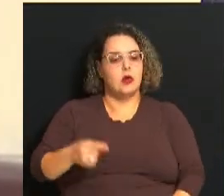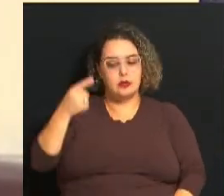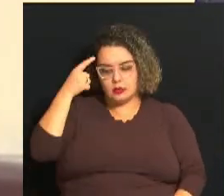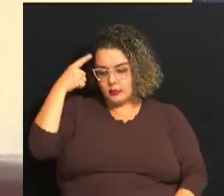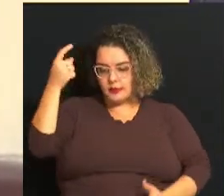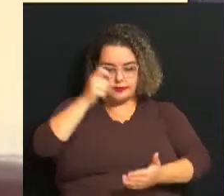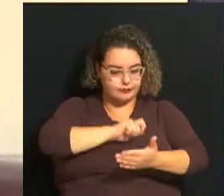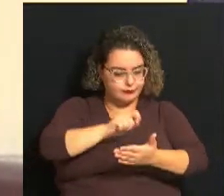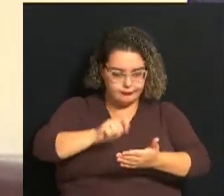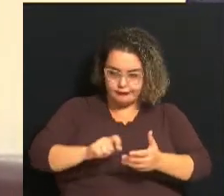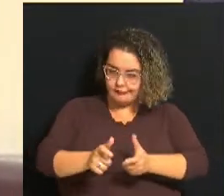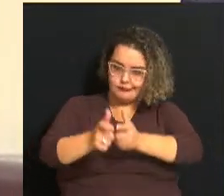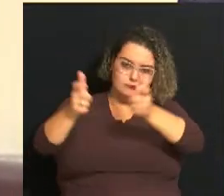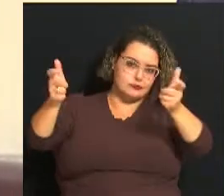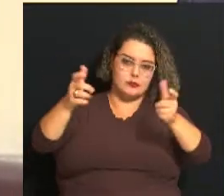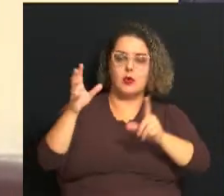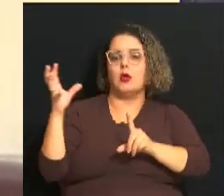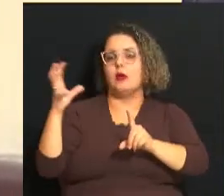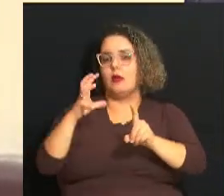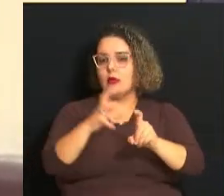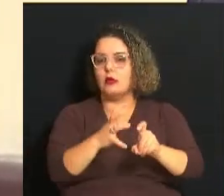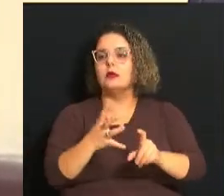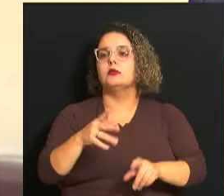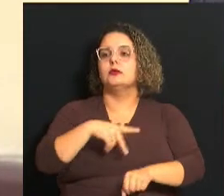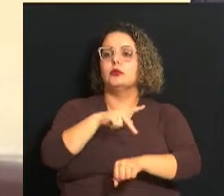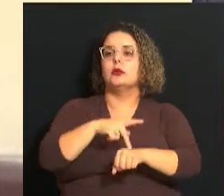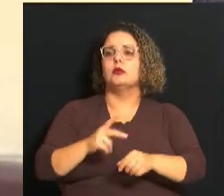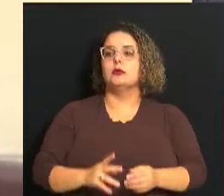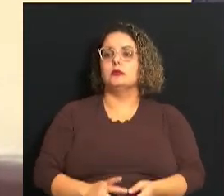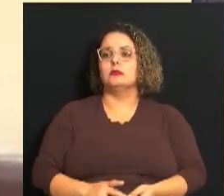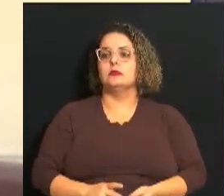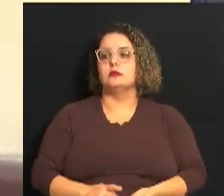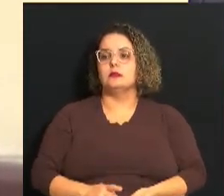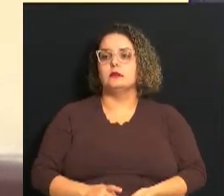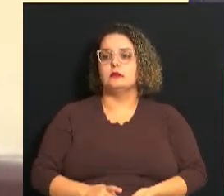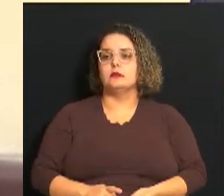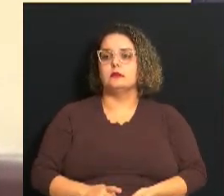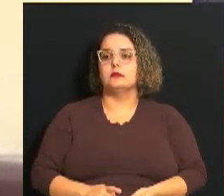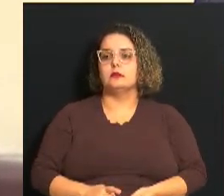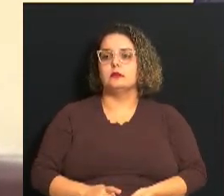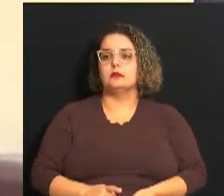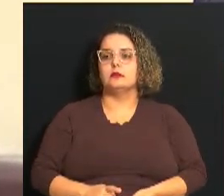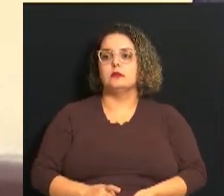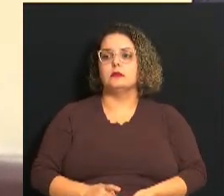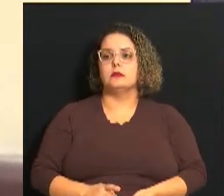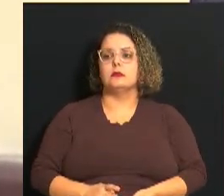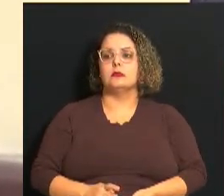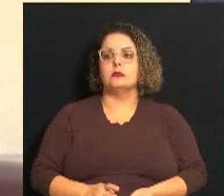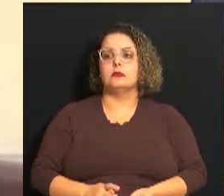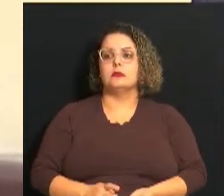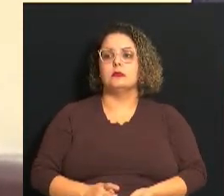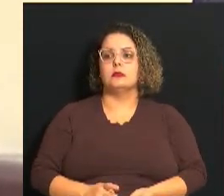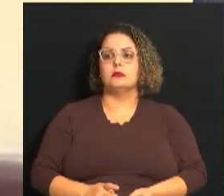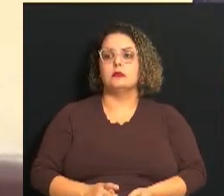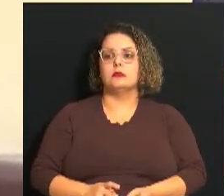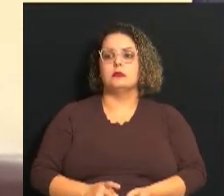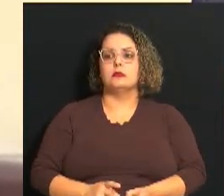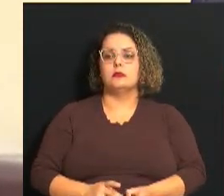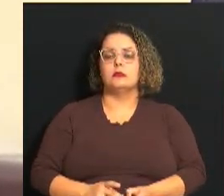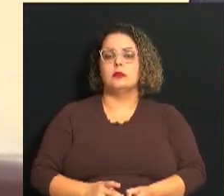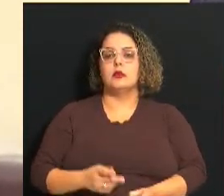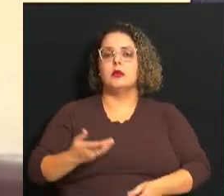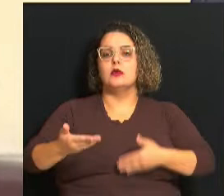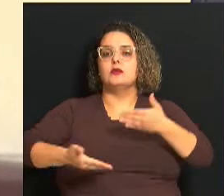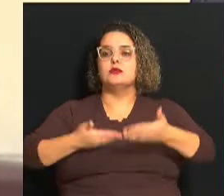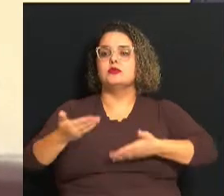escritores né sobre assédio moral no país é só para o serviço público né os servidores os